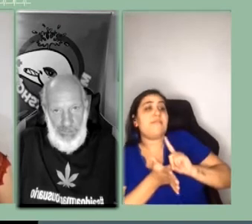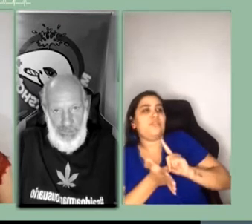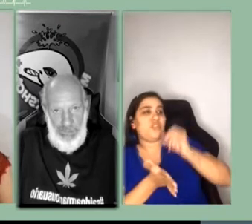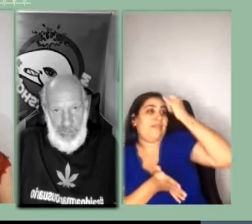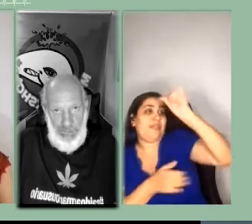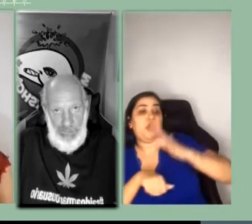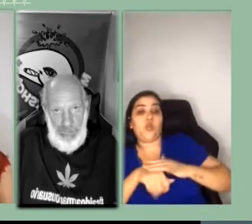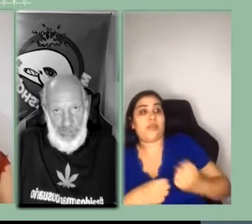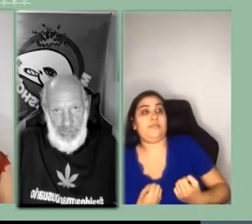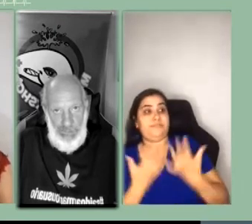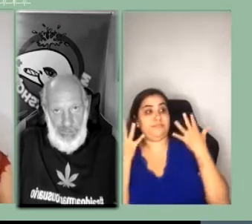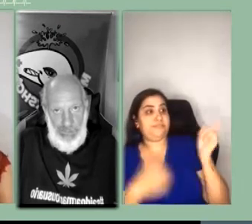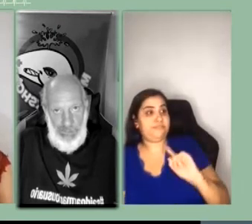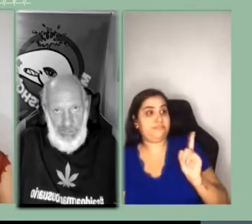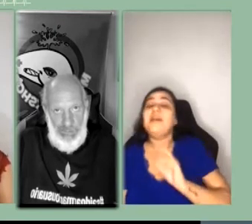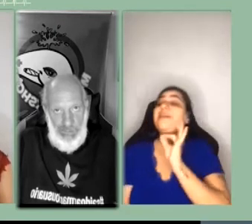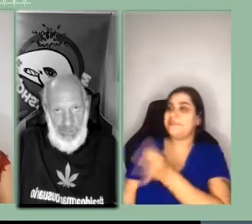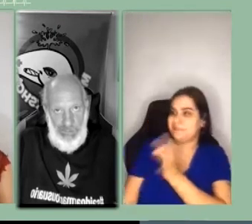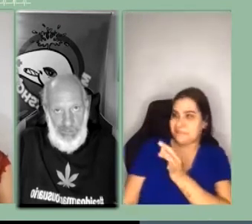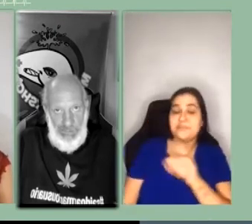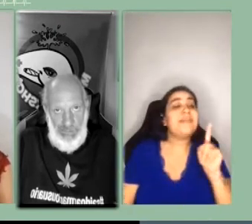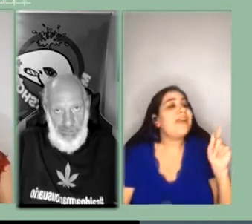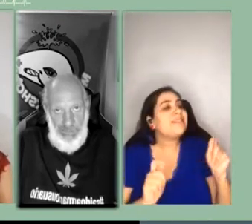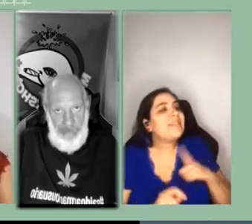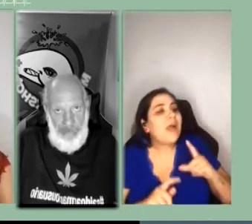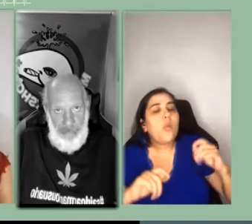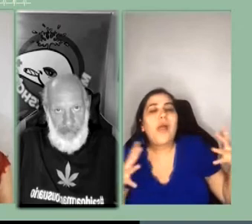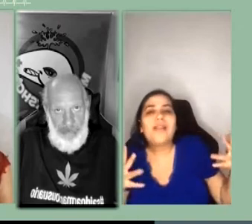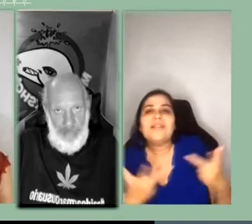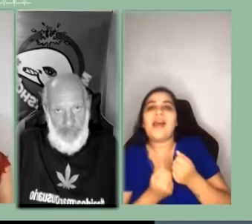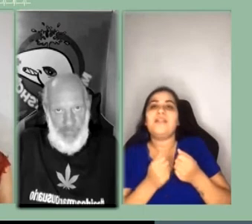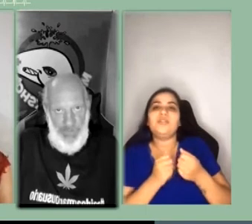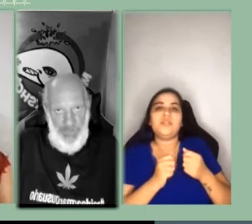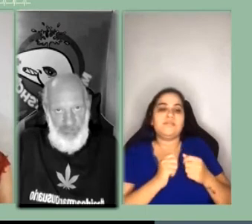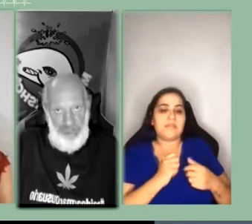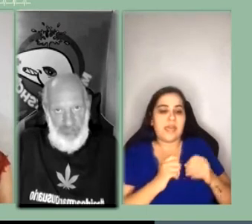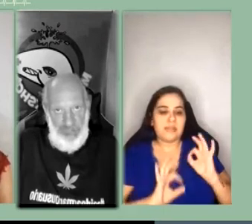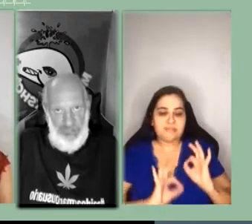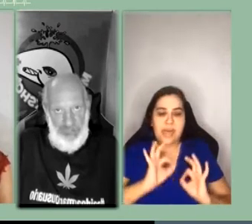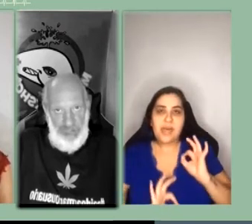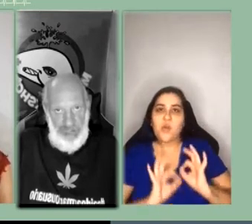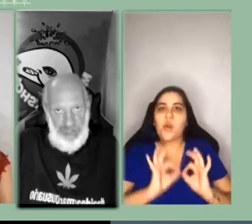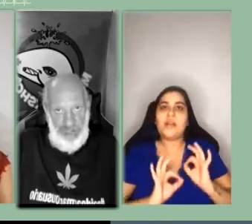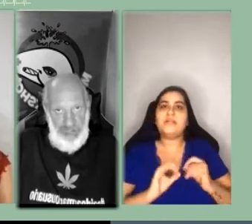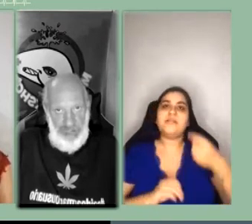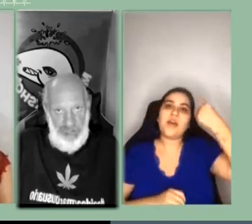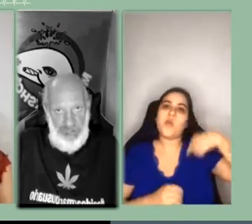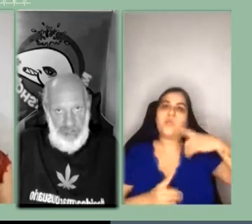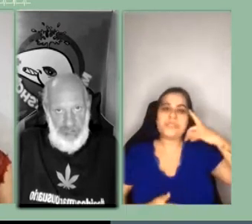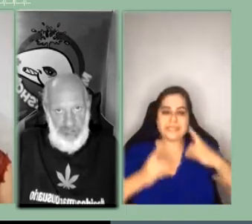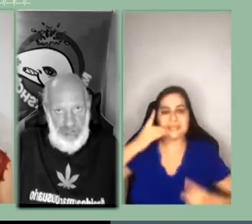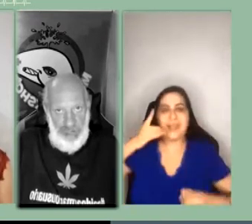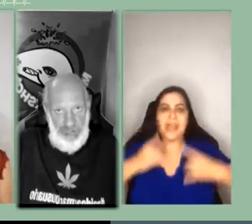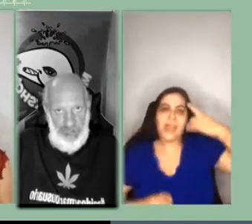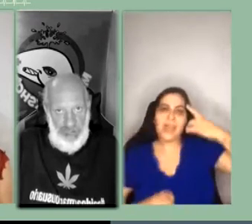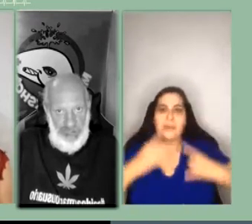Isso. tu já tem uma qualidade, uma regulação do teu sistema endocannabinoide antes que as coisas comecem a ficar